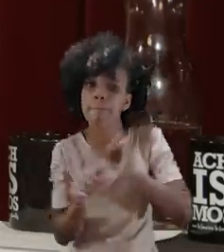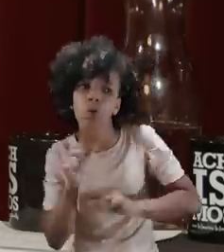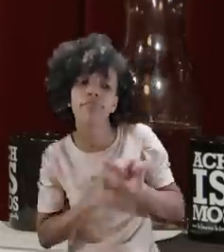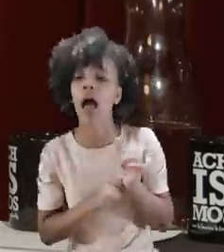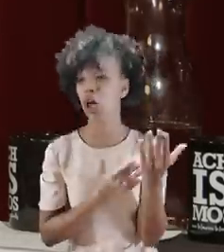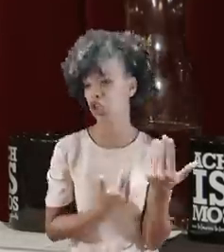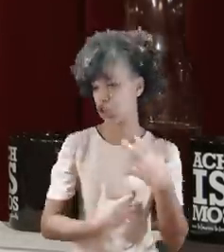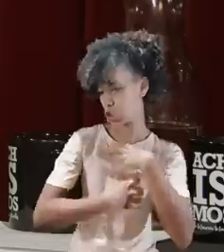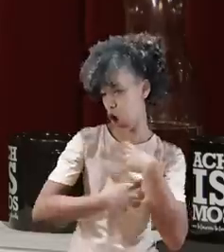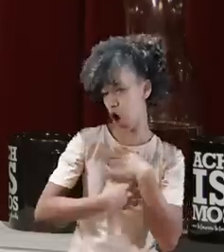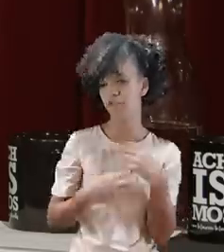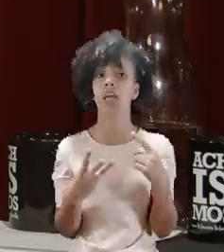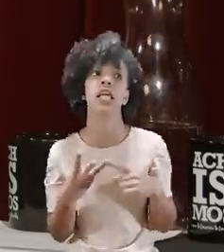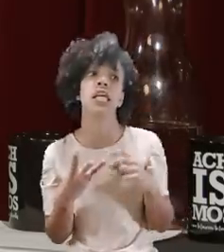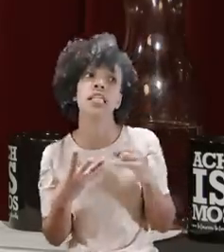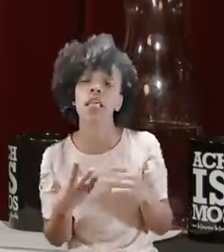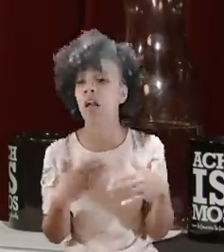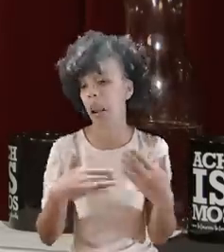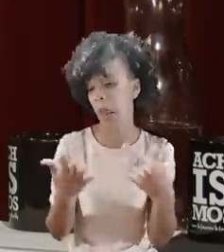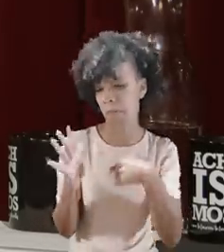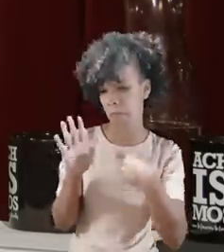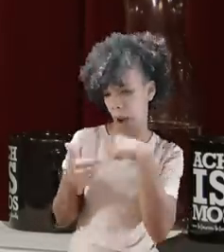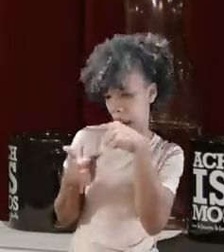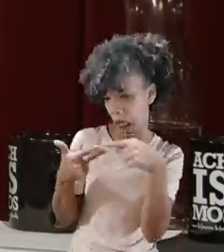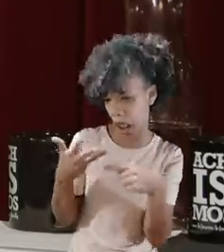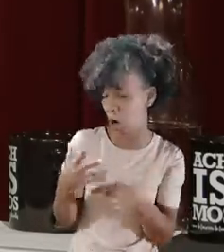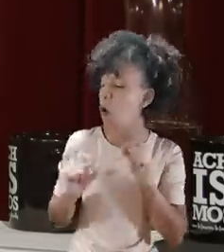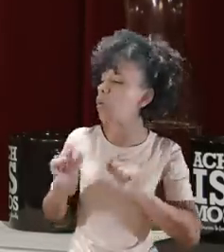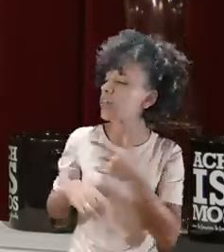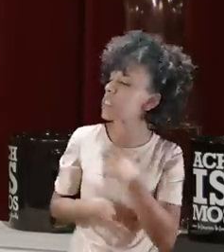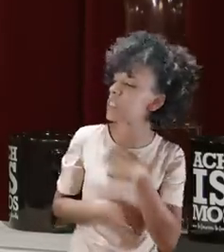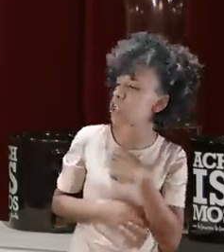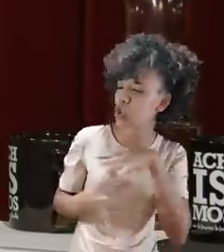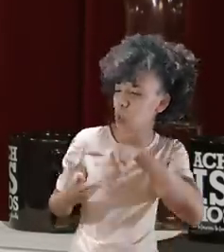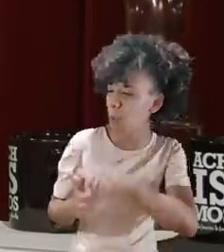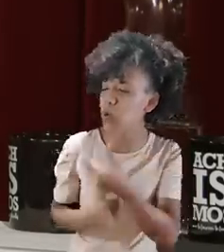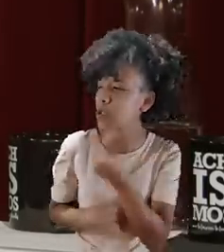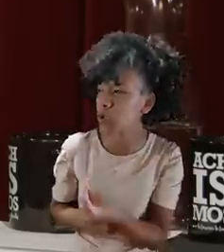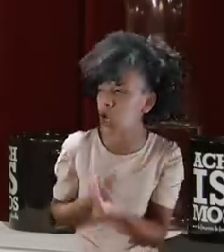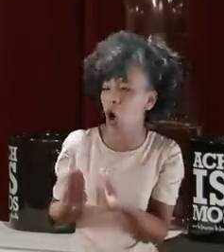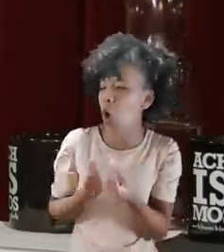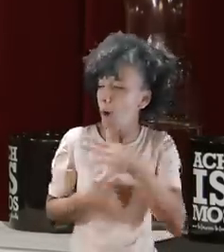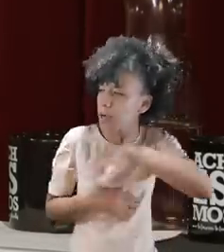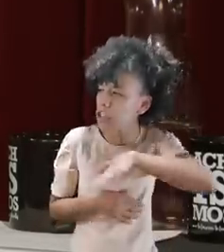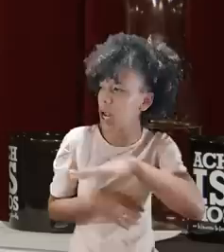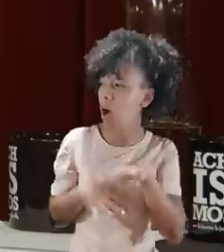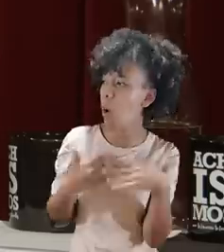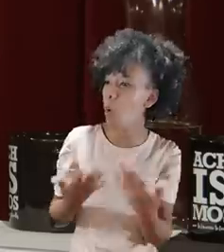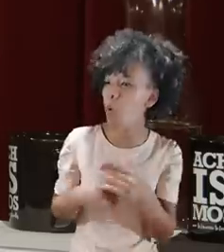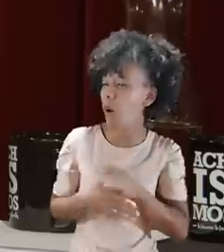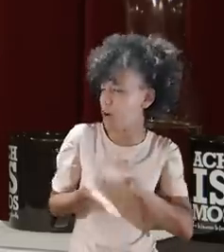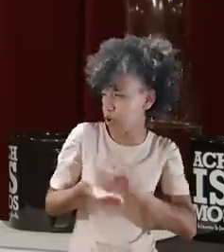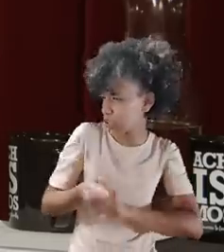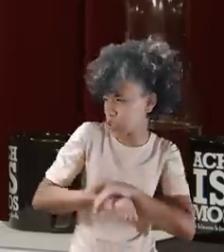lá mudar a jovem A gente mais jovens ela tá querendo ser que entregar o que que você sente do universo masculino como é que tá os cara no geral assim